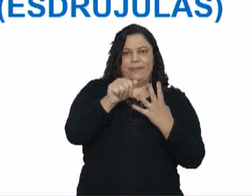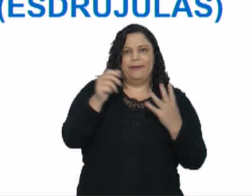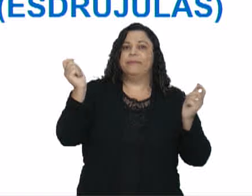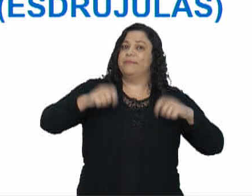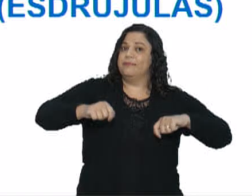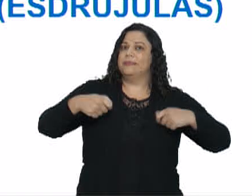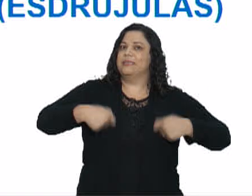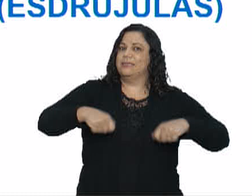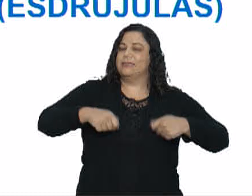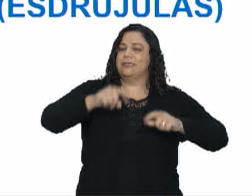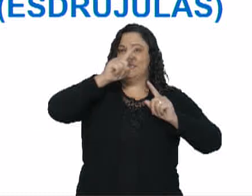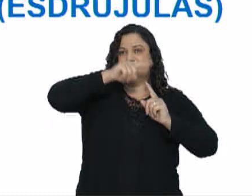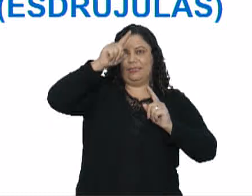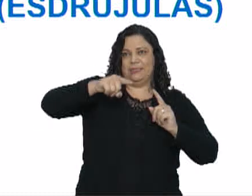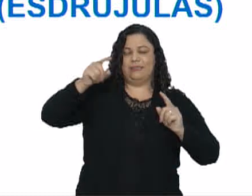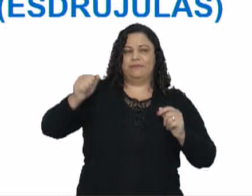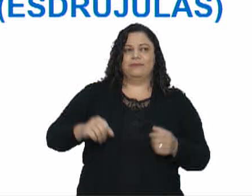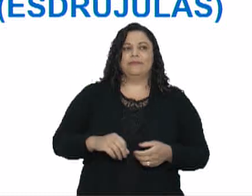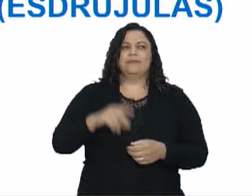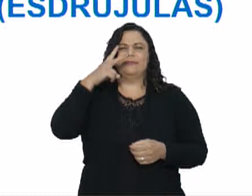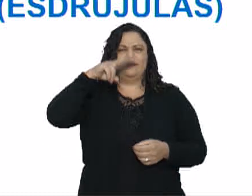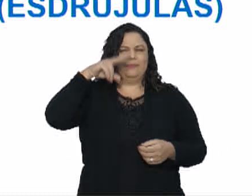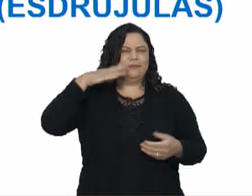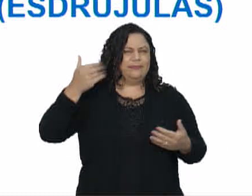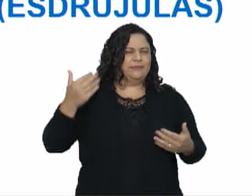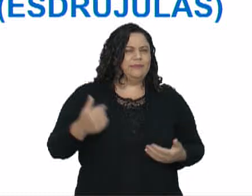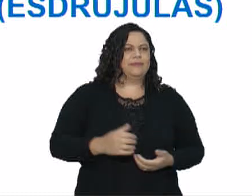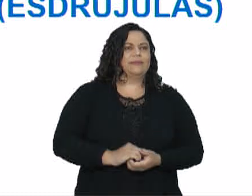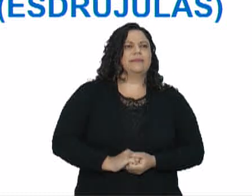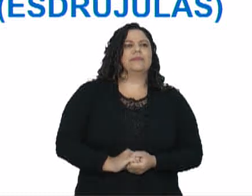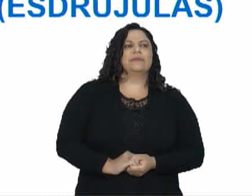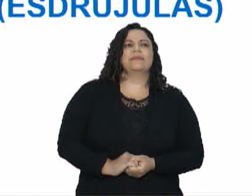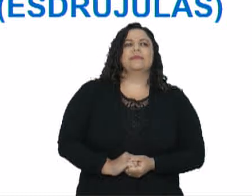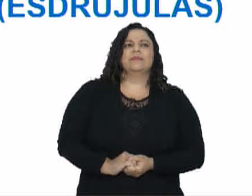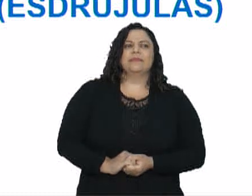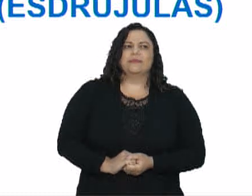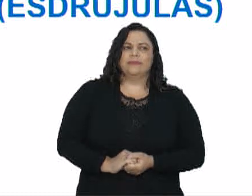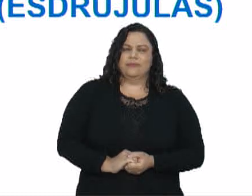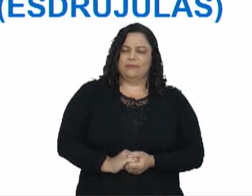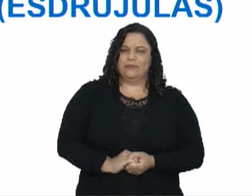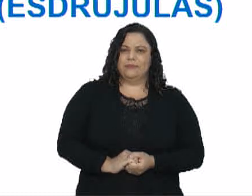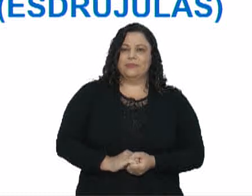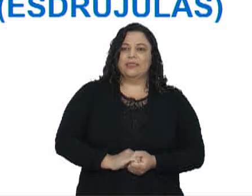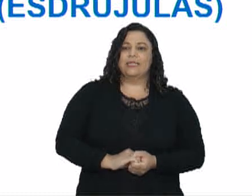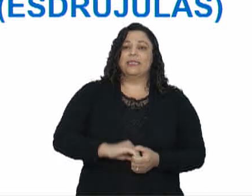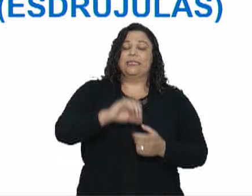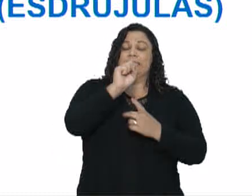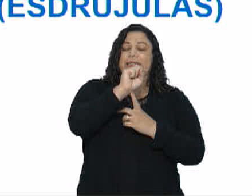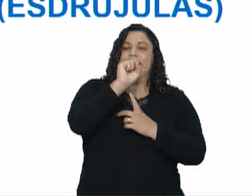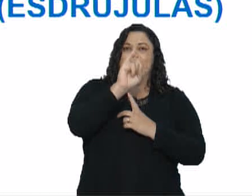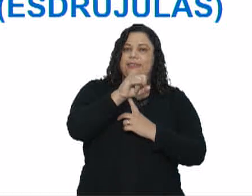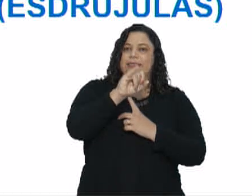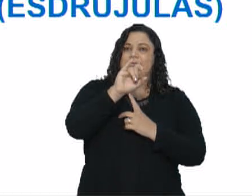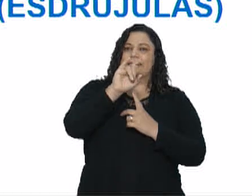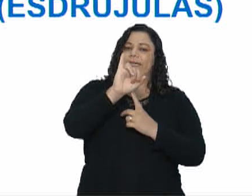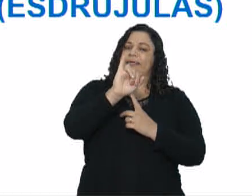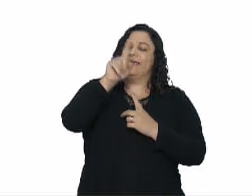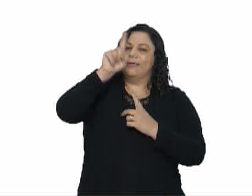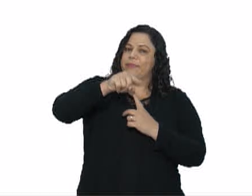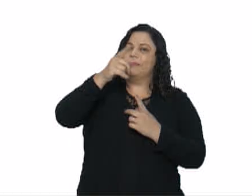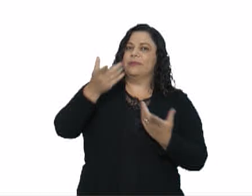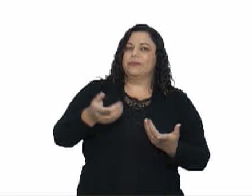acentuar graficamente, lembram? Tilde é o nosso acento agudo da língua espanhola, Certinho?